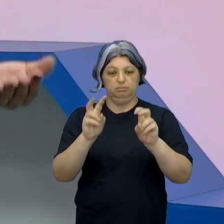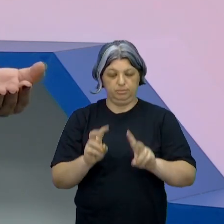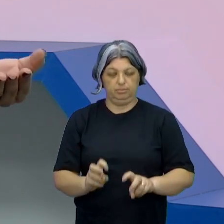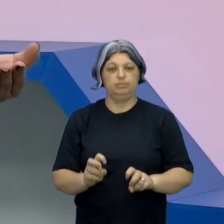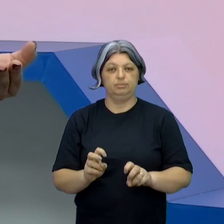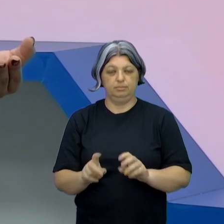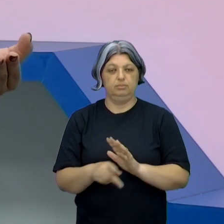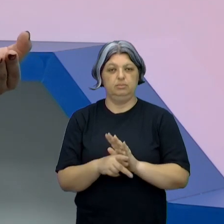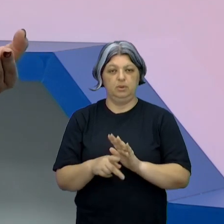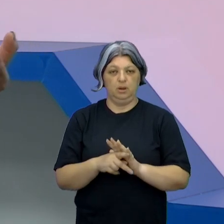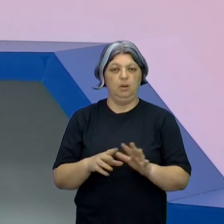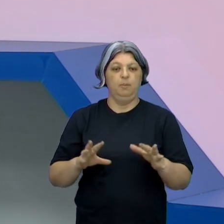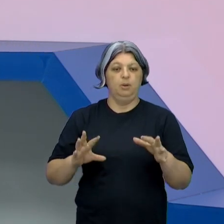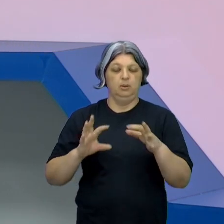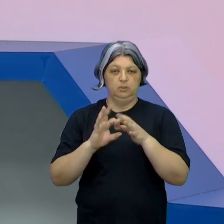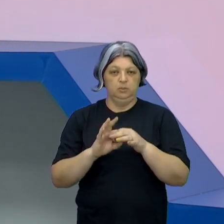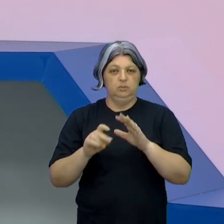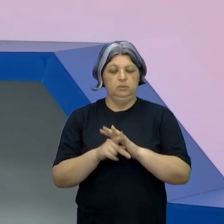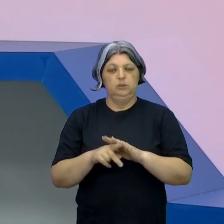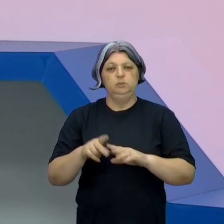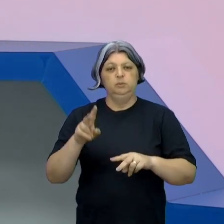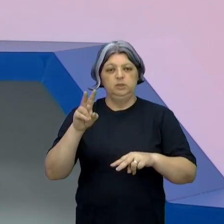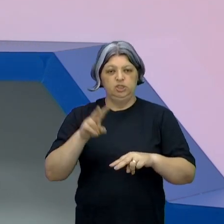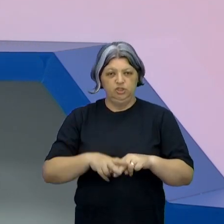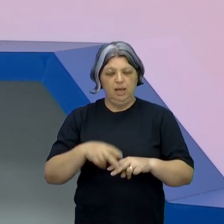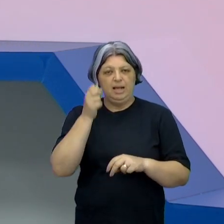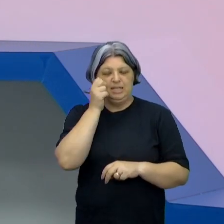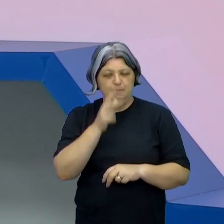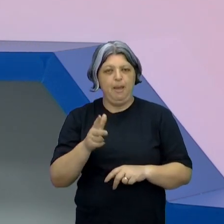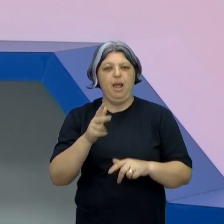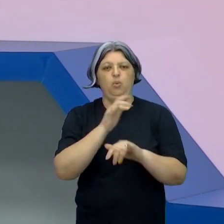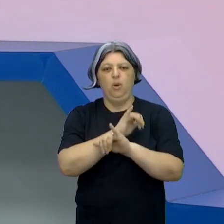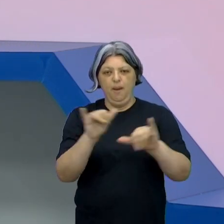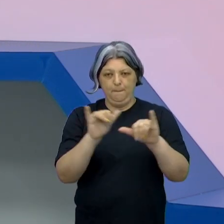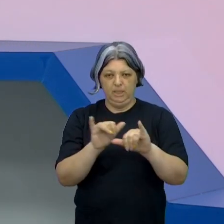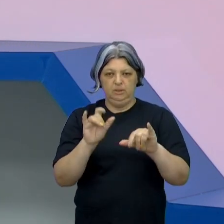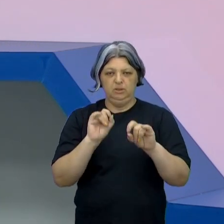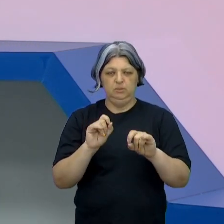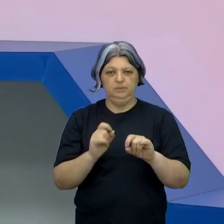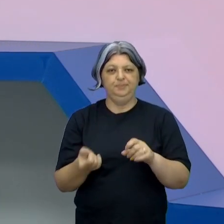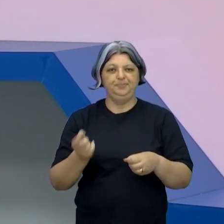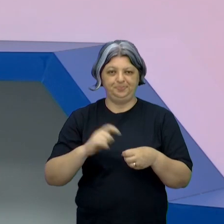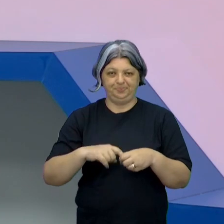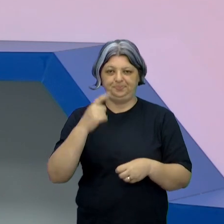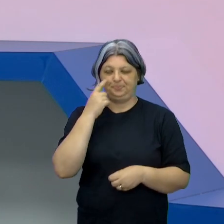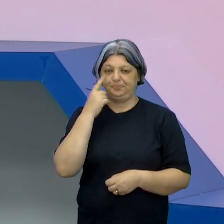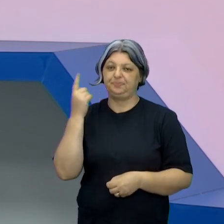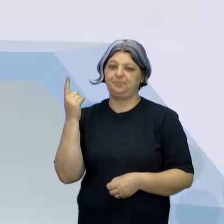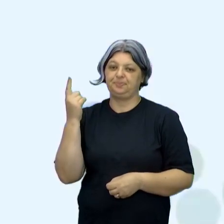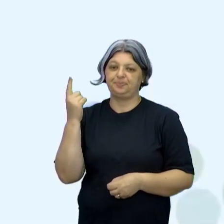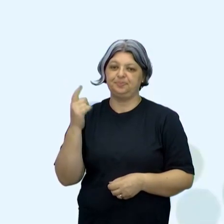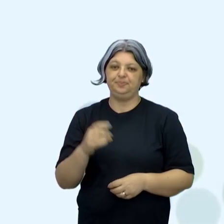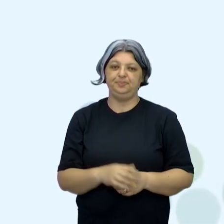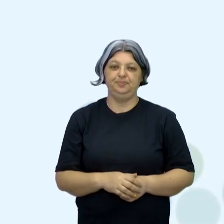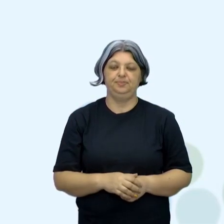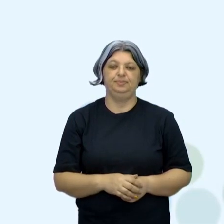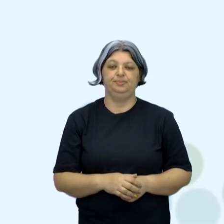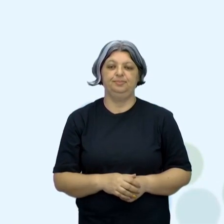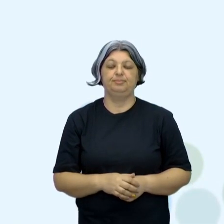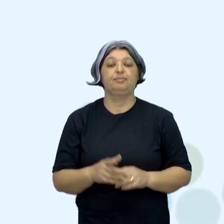do hashtag Se Liga na Mídia. Então, por que não ter intitulado também a nossa aula, voltem novamente lá no slide por gentileza,